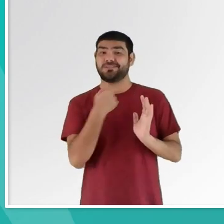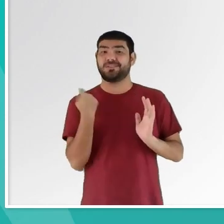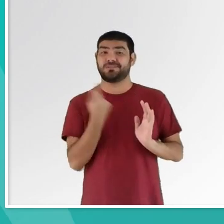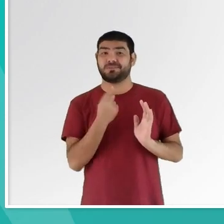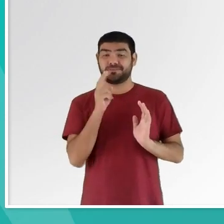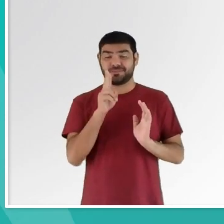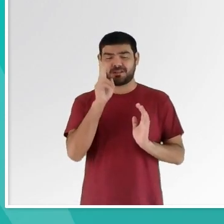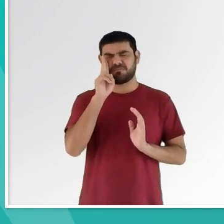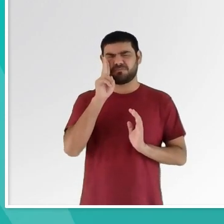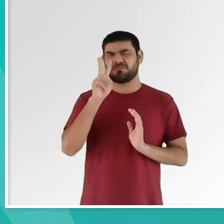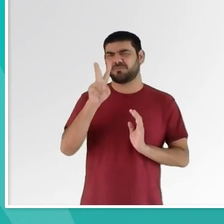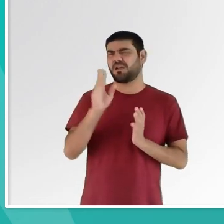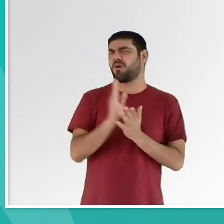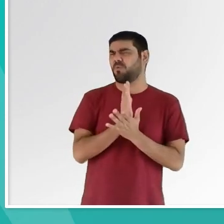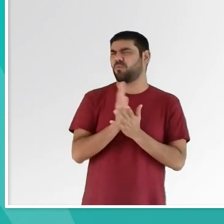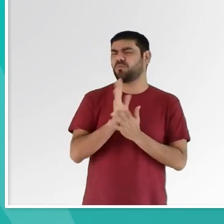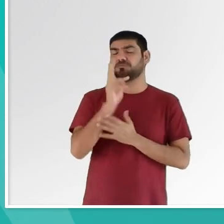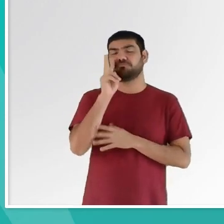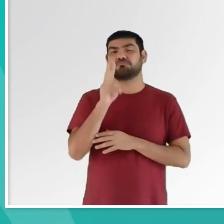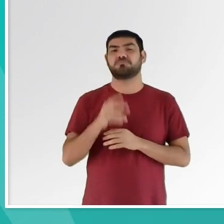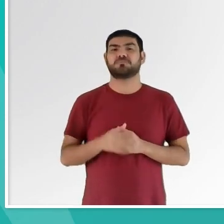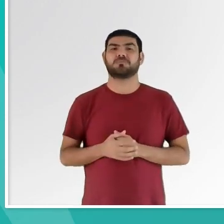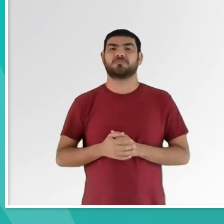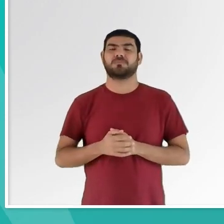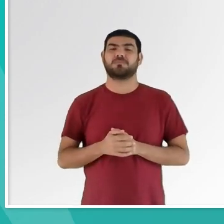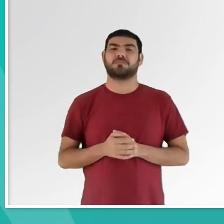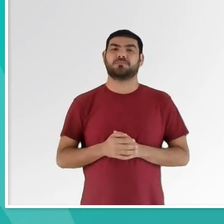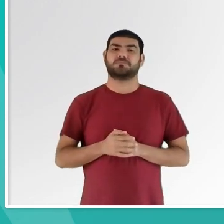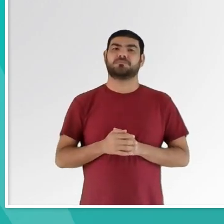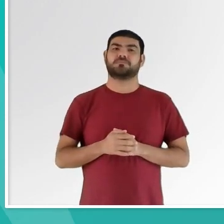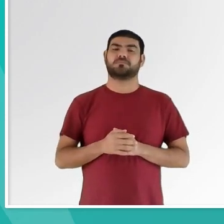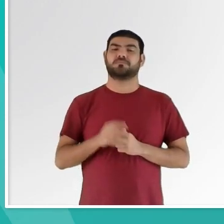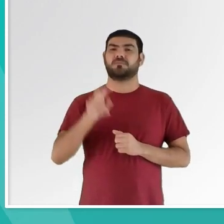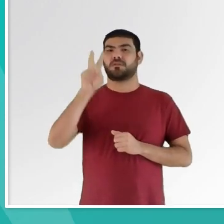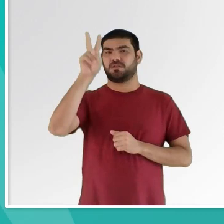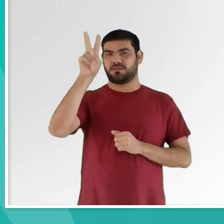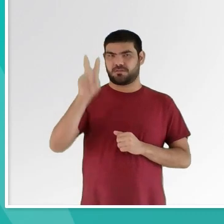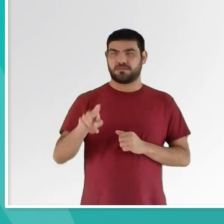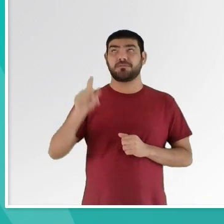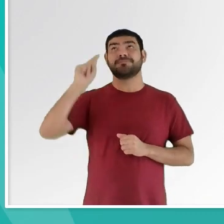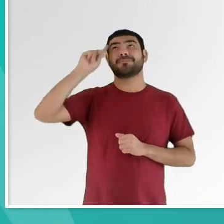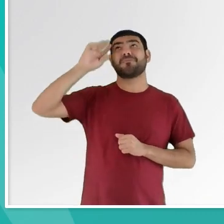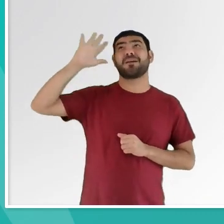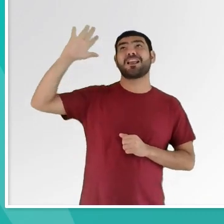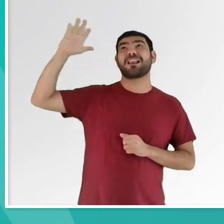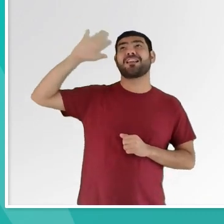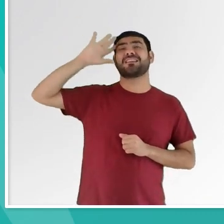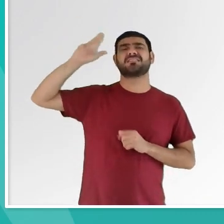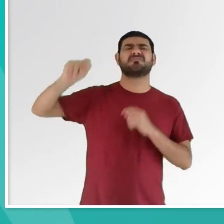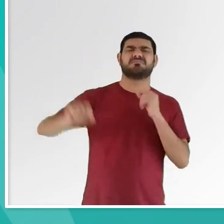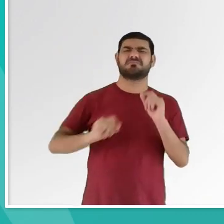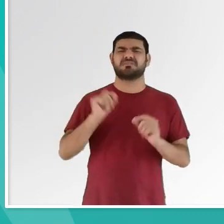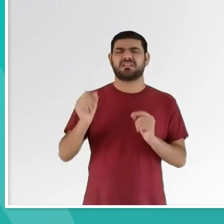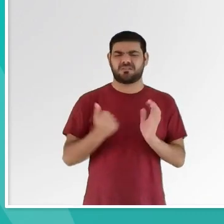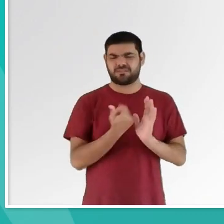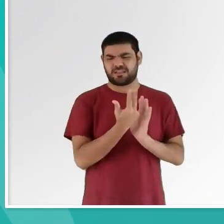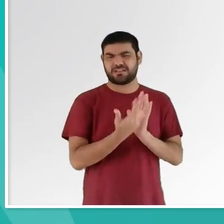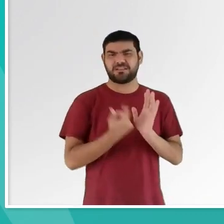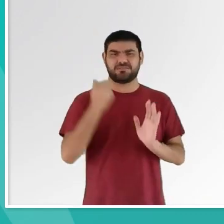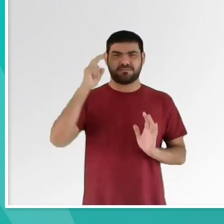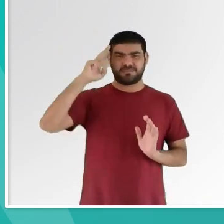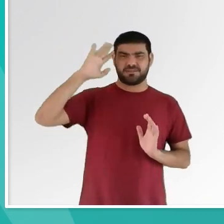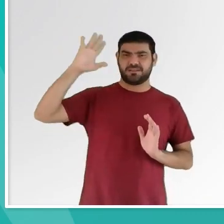tipos de desenho? Vamos lá. Nós temos o desenho de imaginação, gente. O que é um desenho de imaginação? Tem